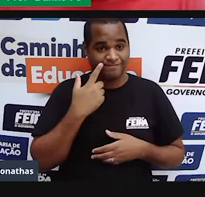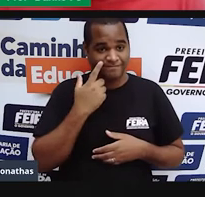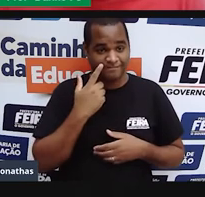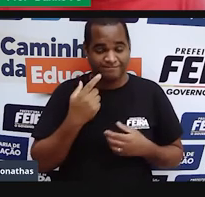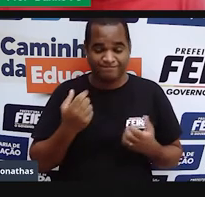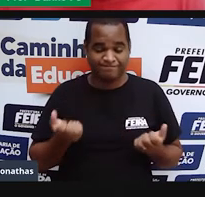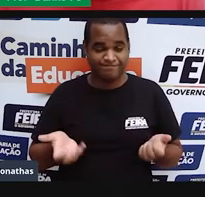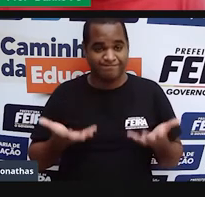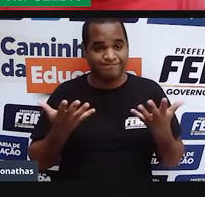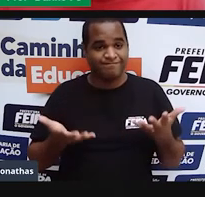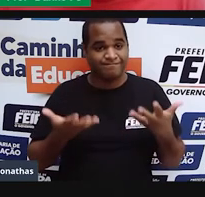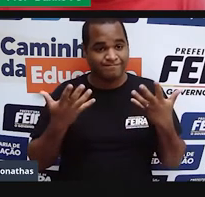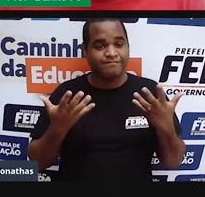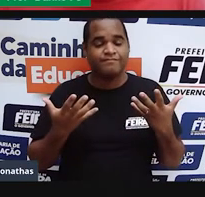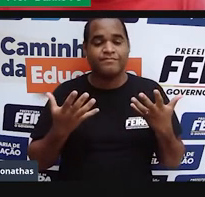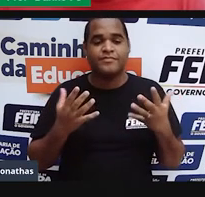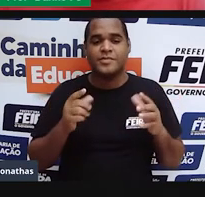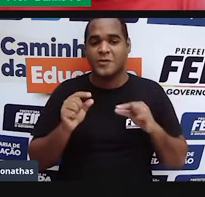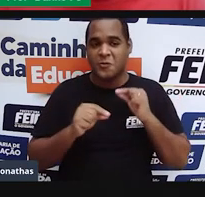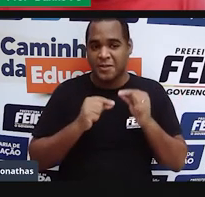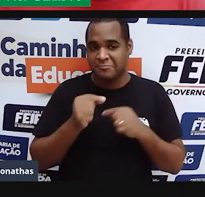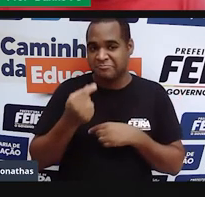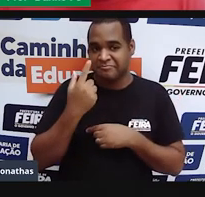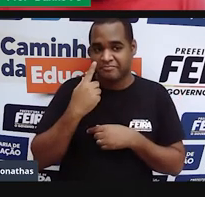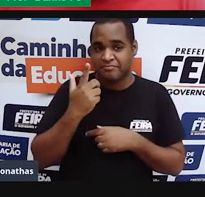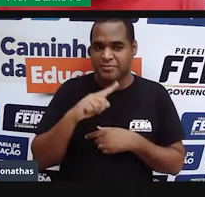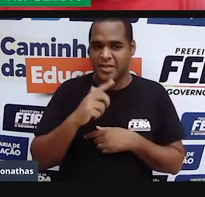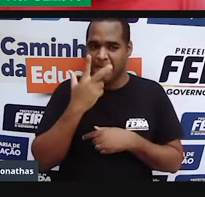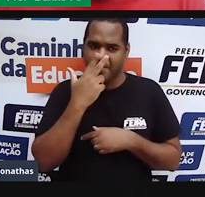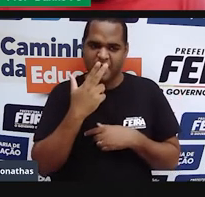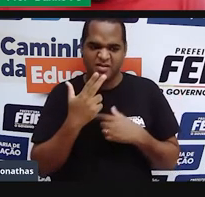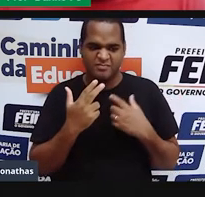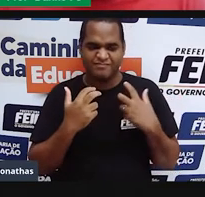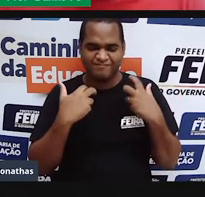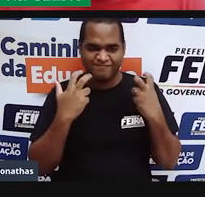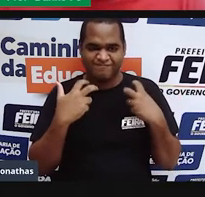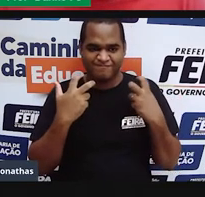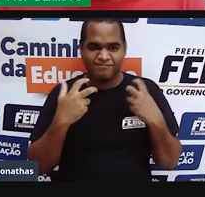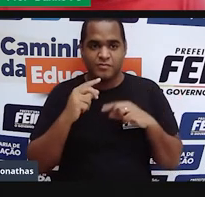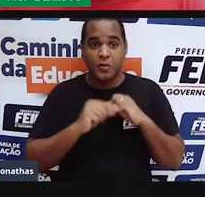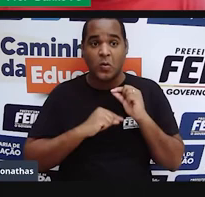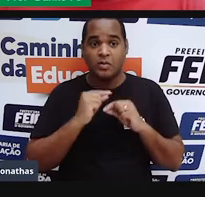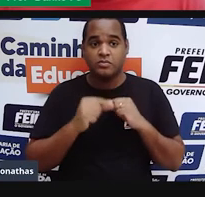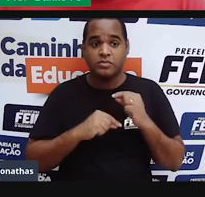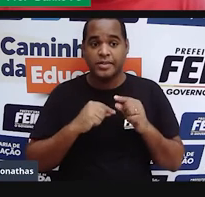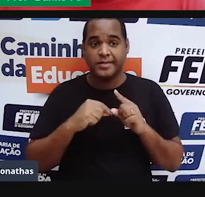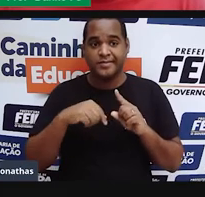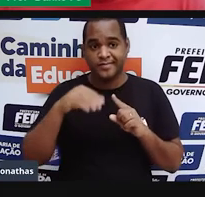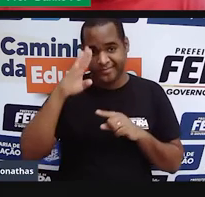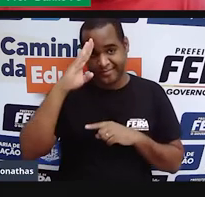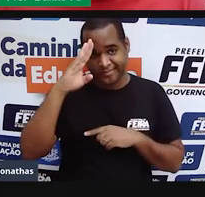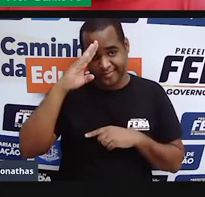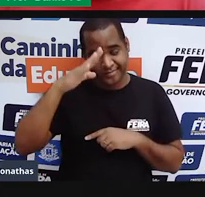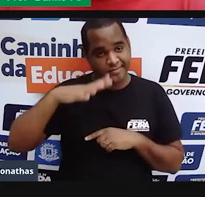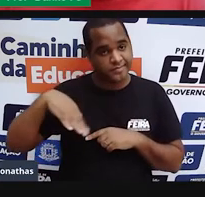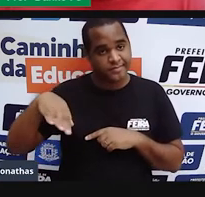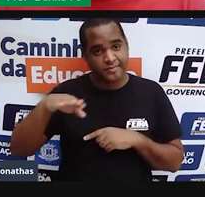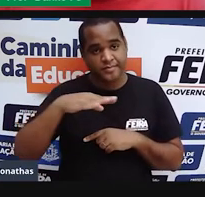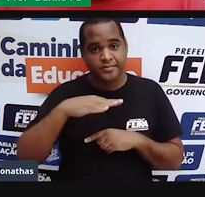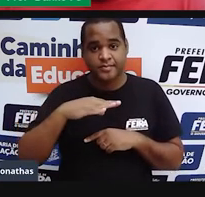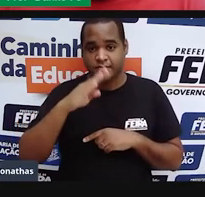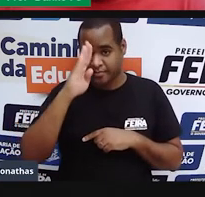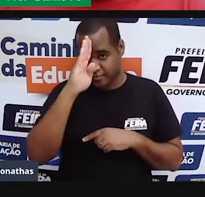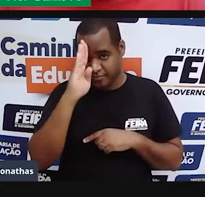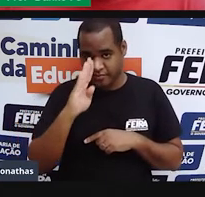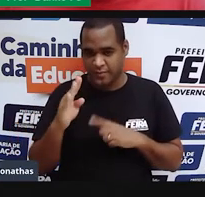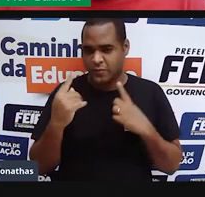como glória, mas há também como veja como uma das maiores vergonhas do exército brasileiro. O Brasil